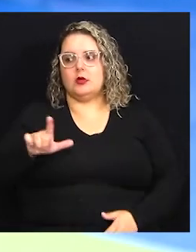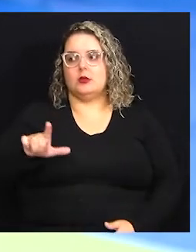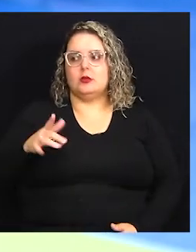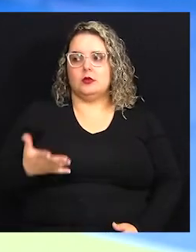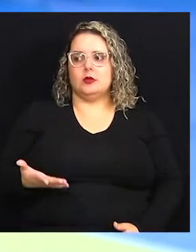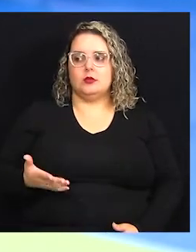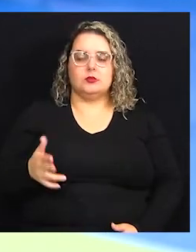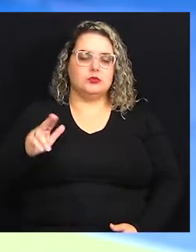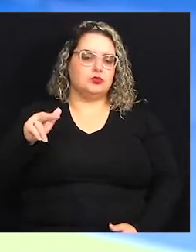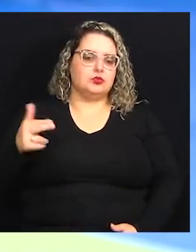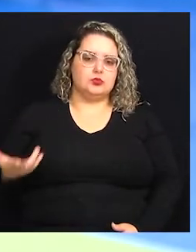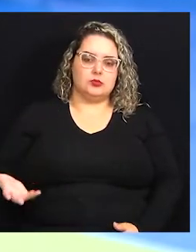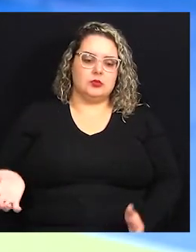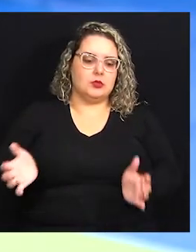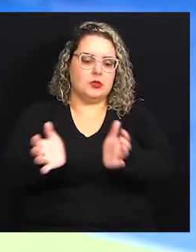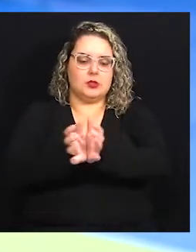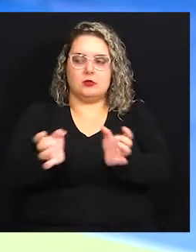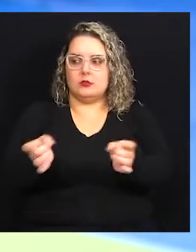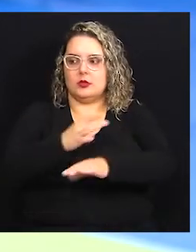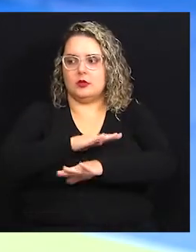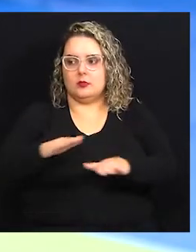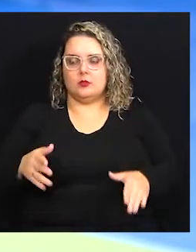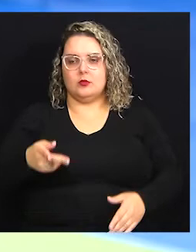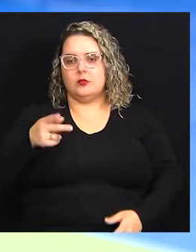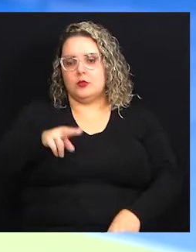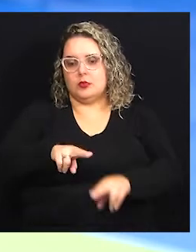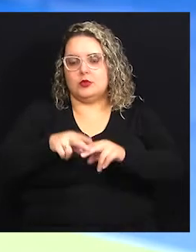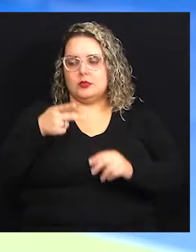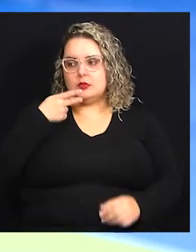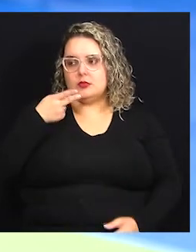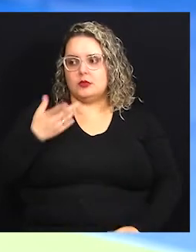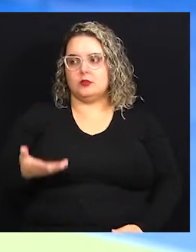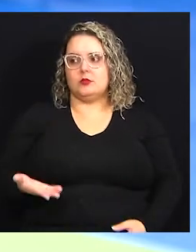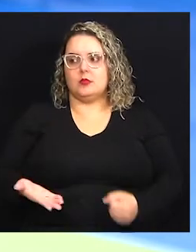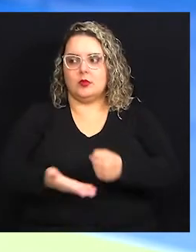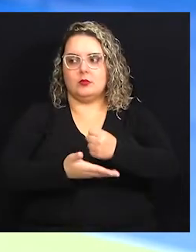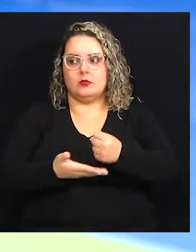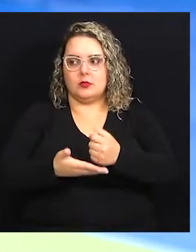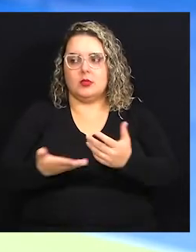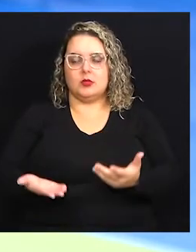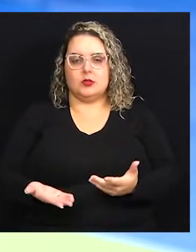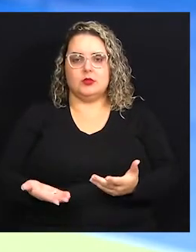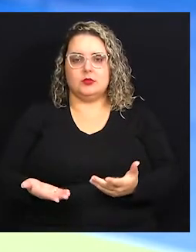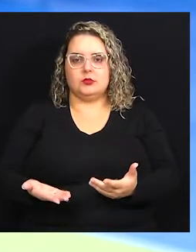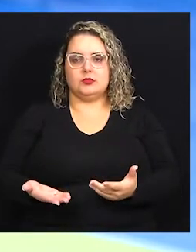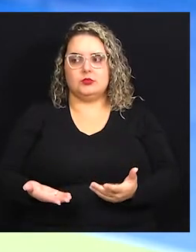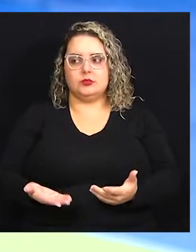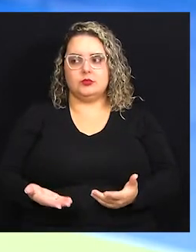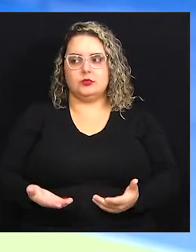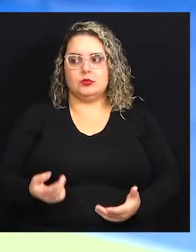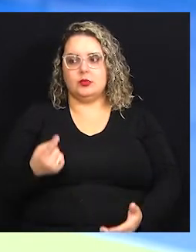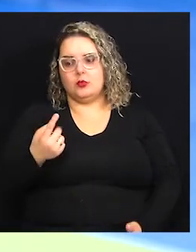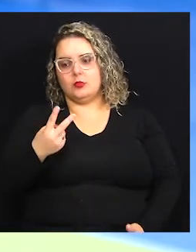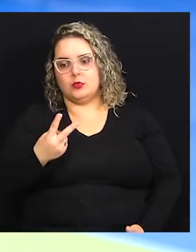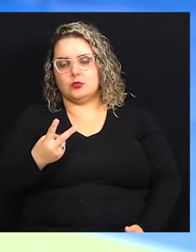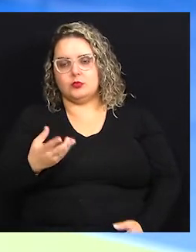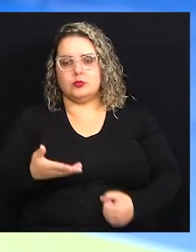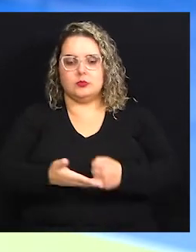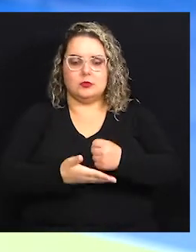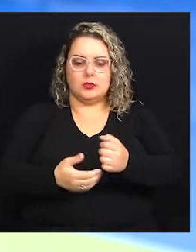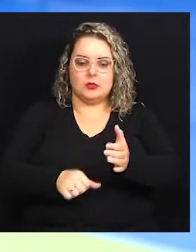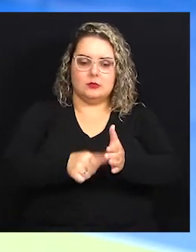gente, lógico, não quer em momento nenhum que a equipe acabe, por isso que eu falei, a gente montar a base, mas montar a base de, vou montar 1 ou 2